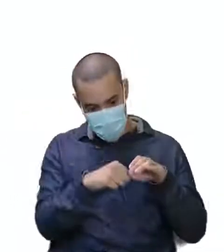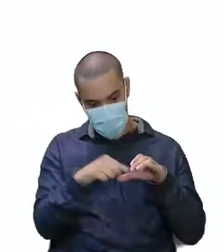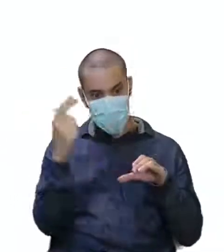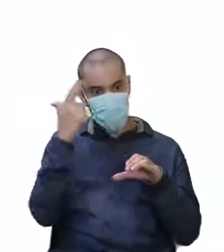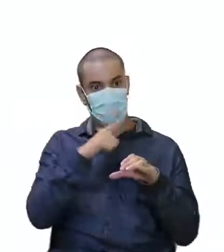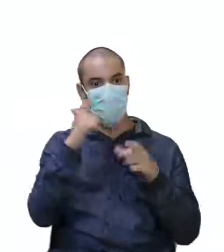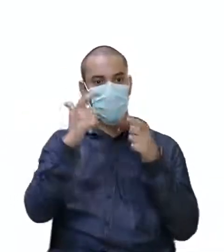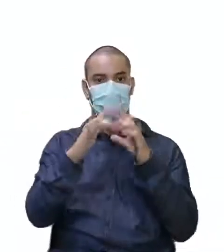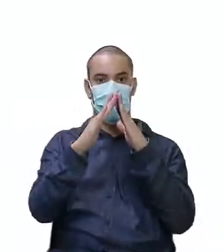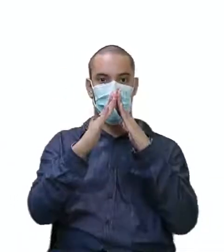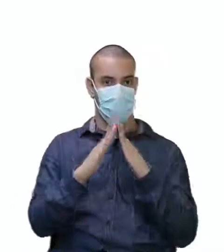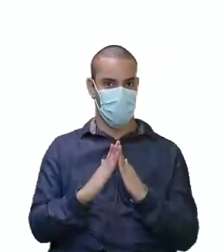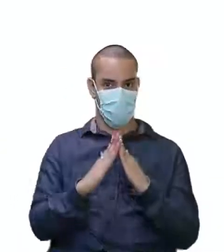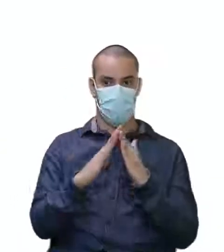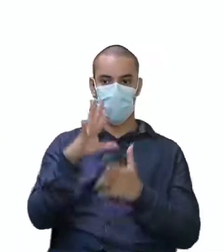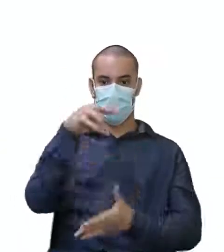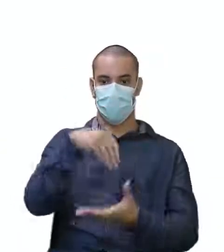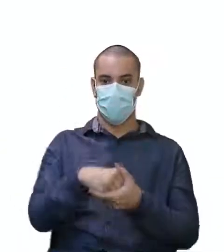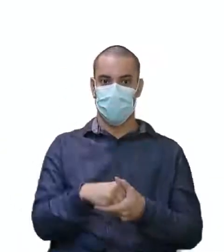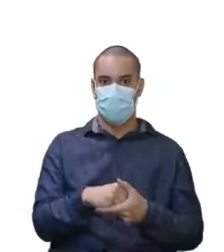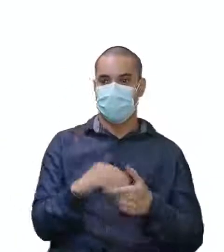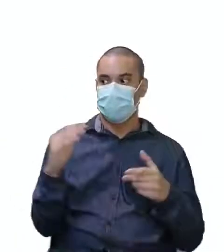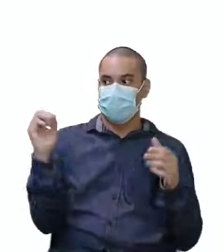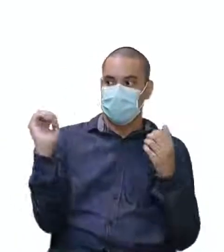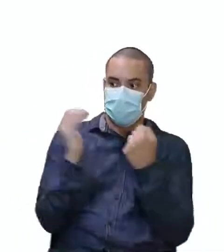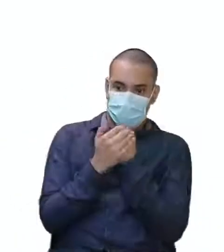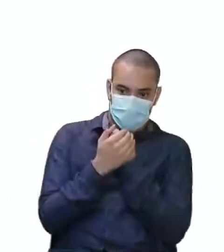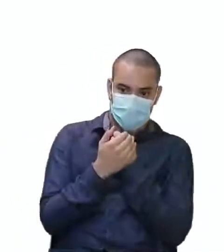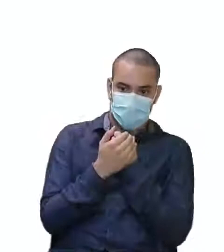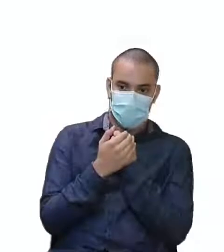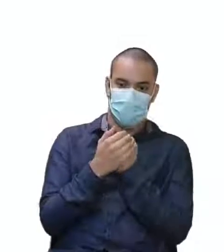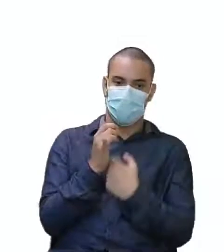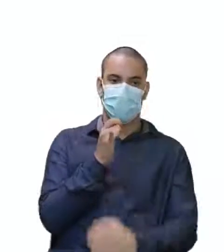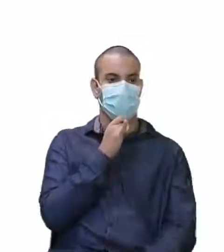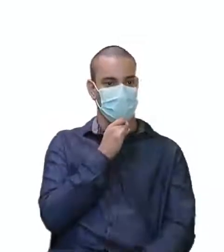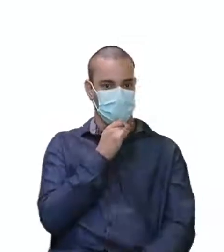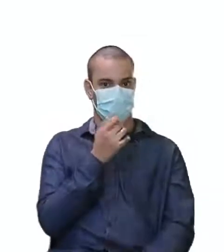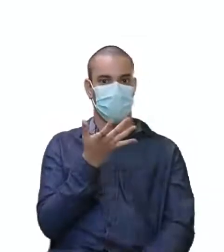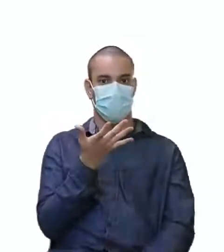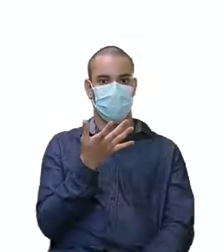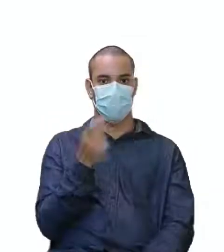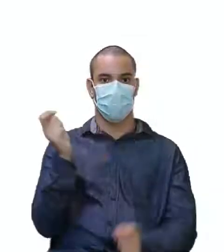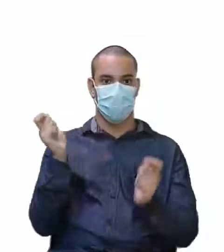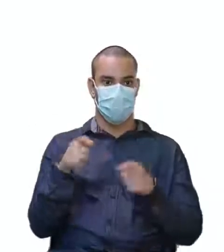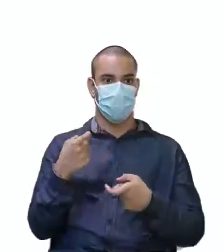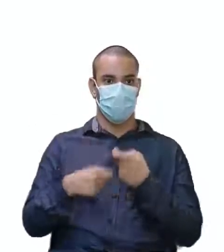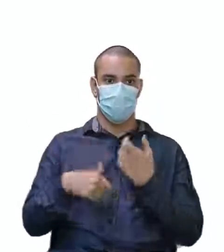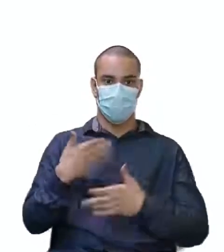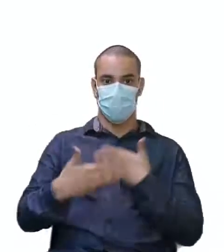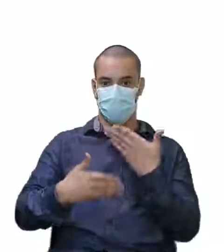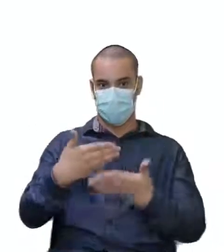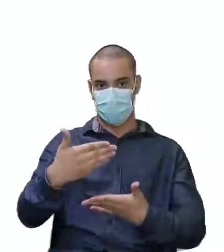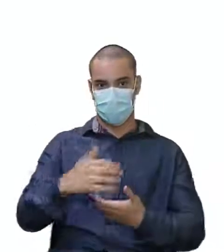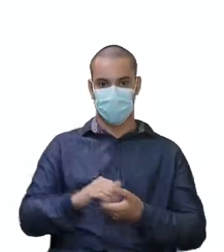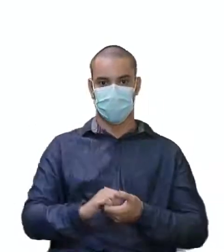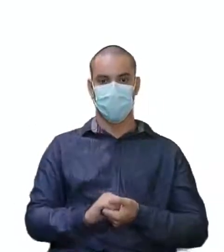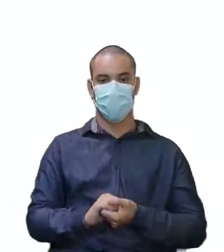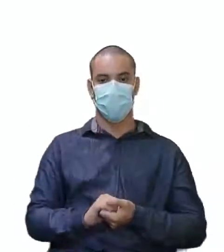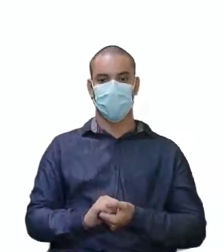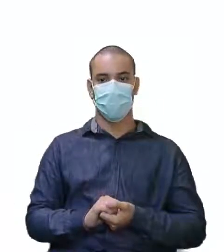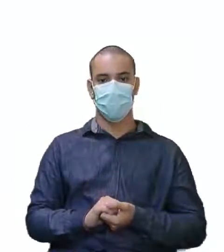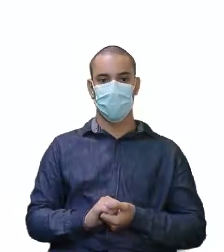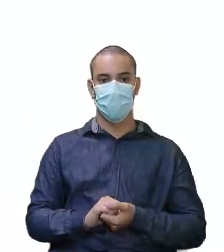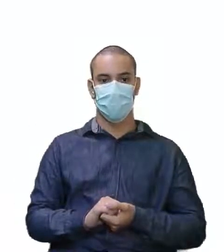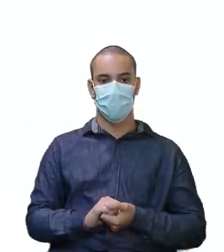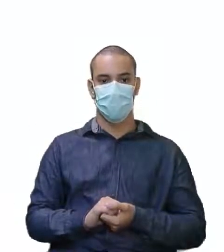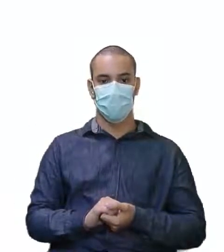vai se refugiar, por exemplo, para se reproduzir. Tá?